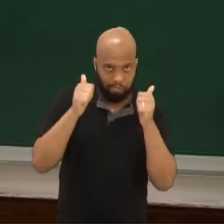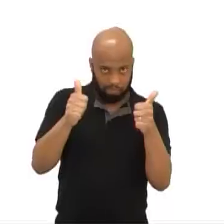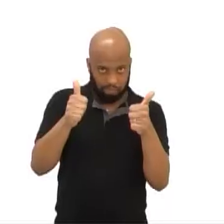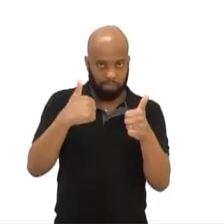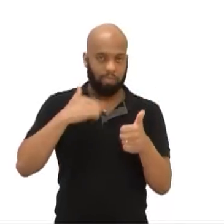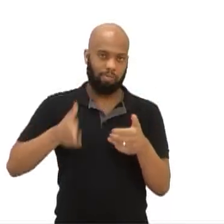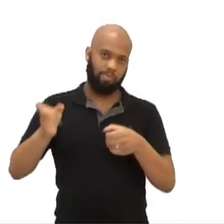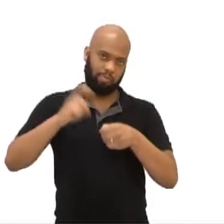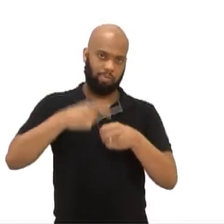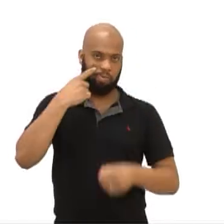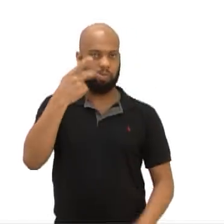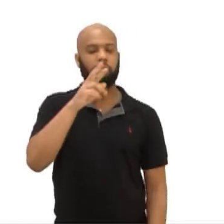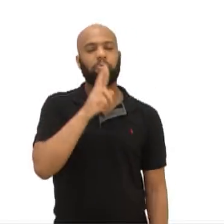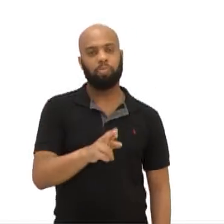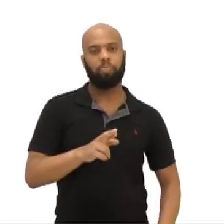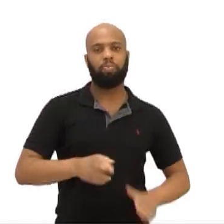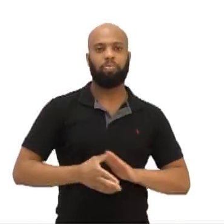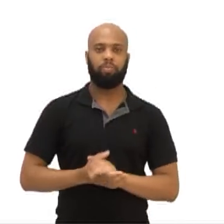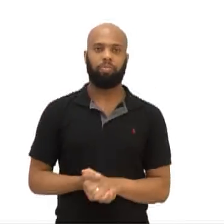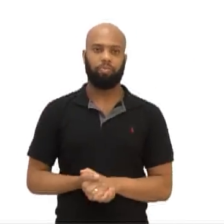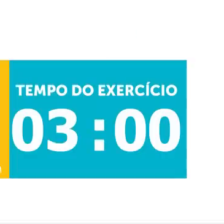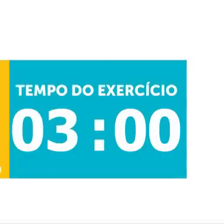A professora já volta para conferir.